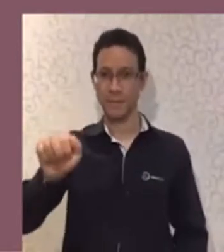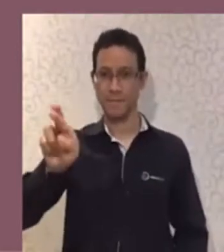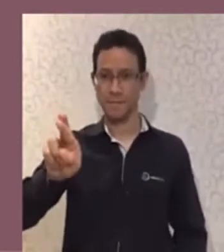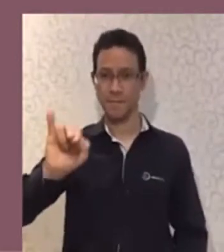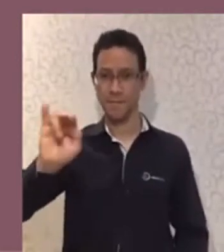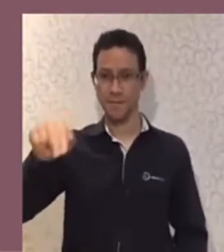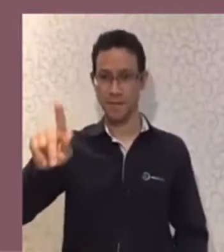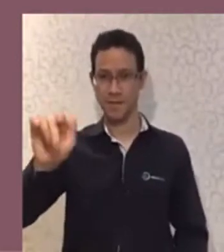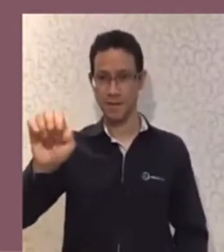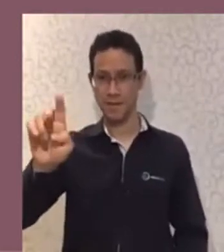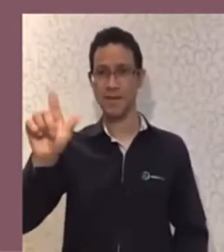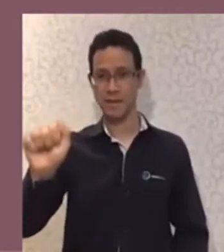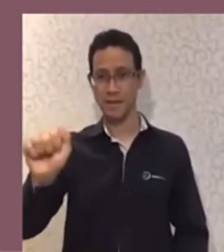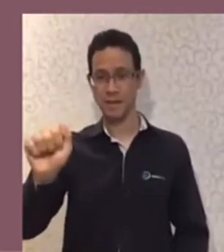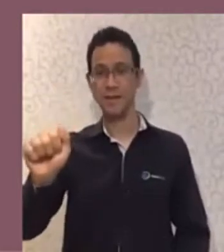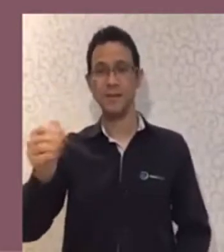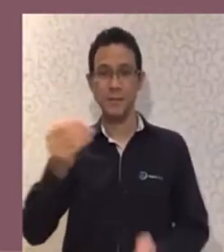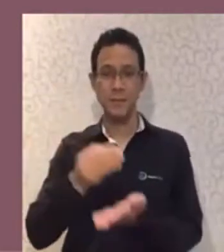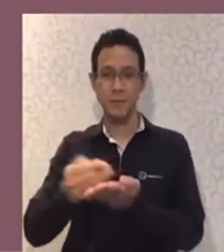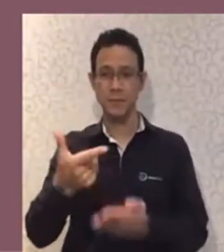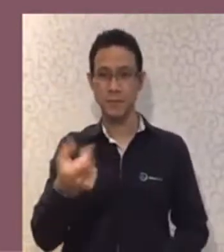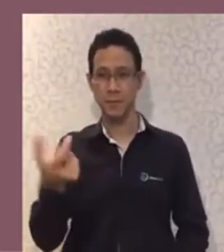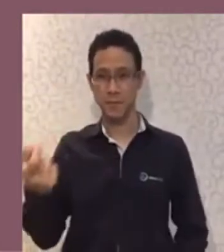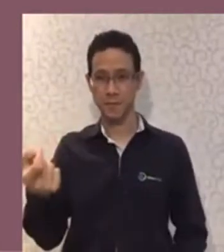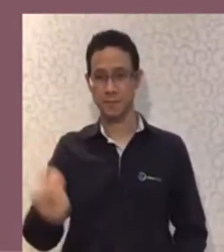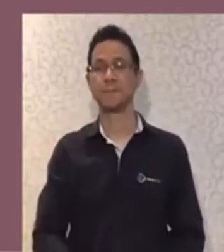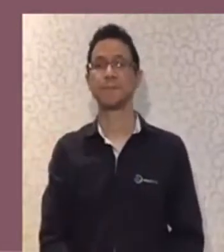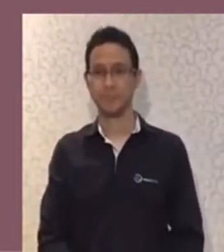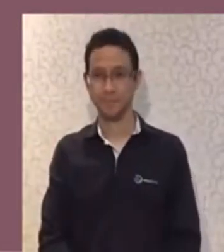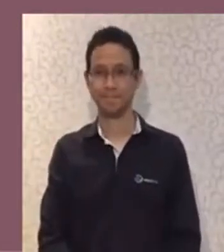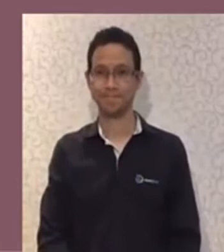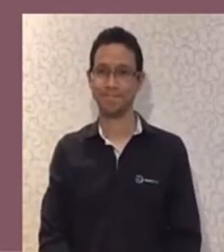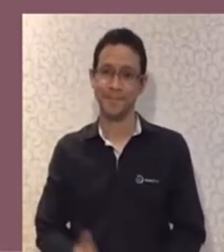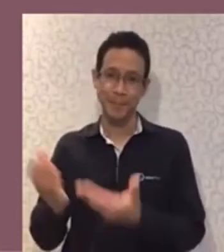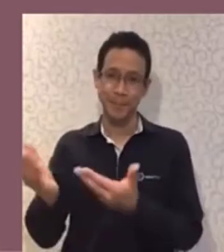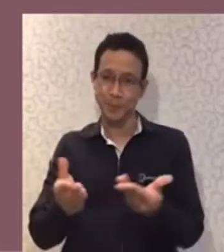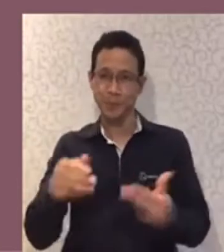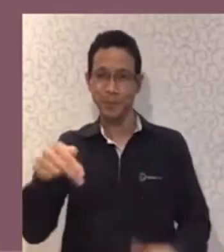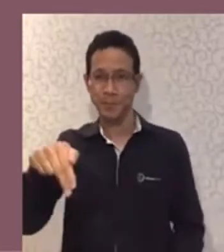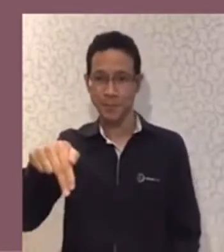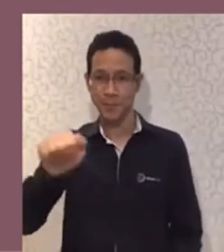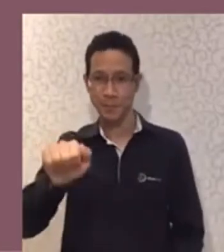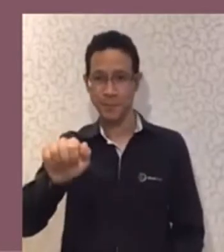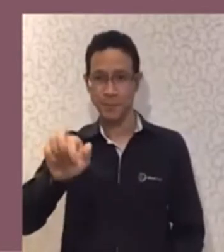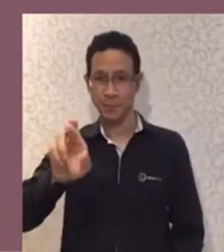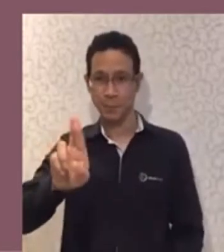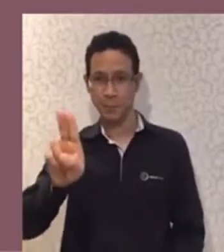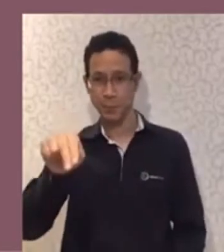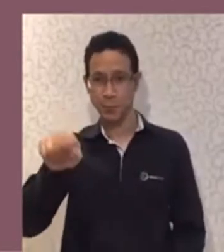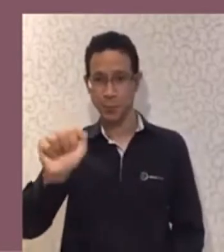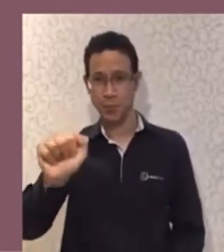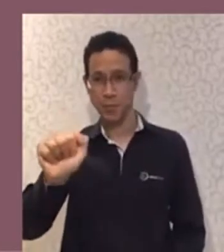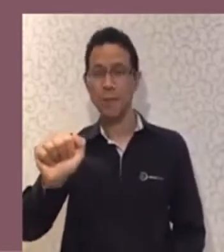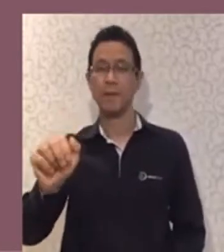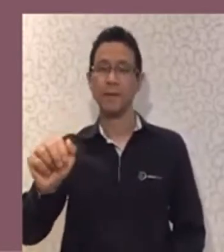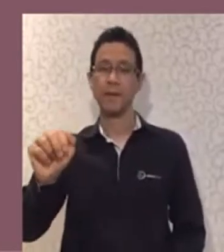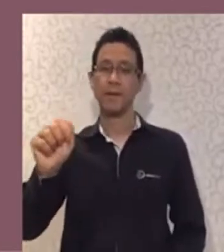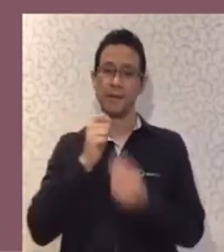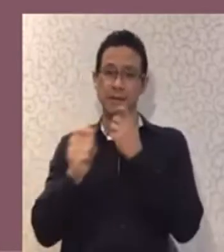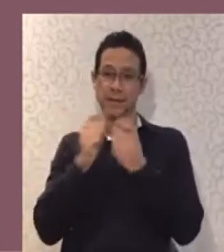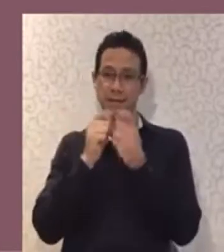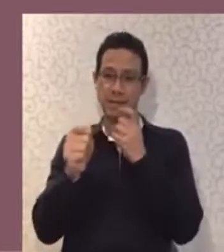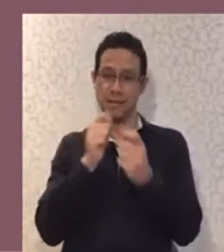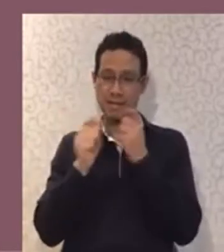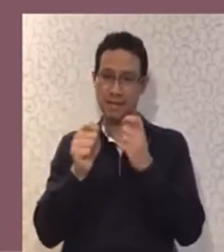foi lançado agora em 2020. Naruna, em uma entrevista ao Brasil de Fato, você disse,